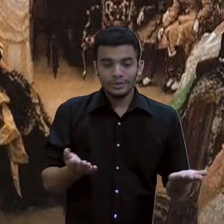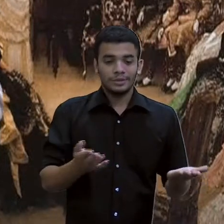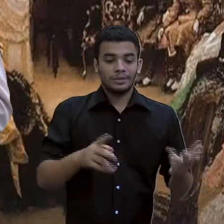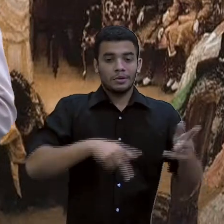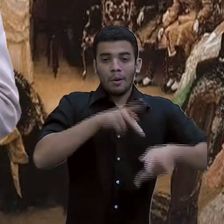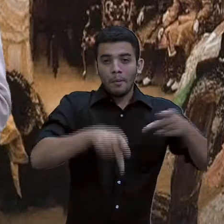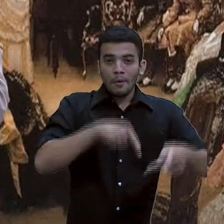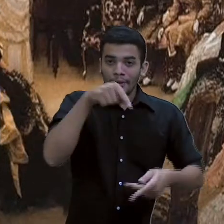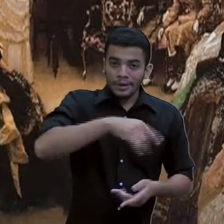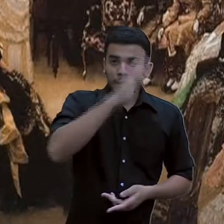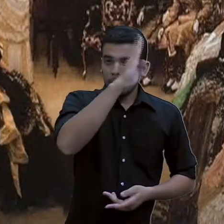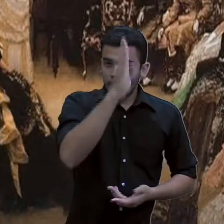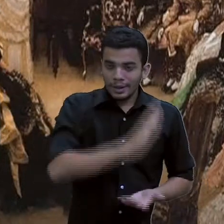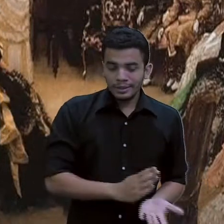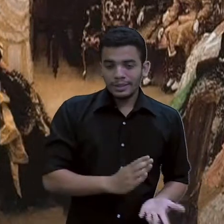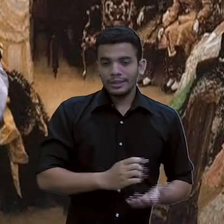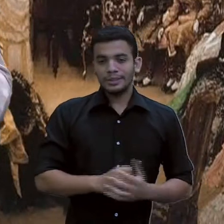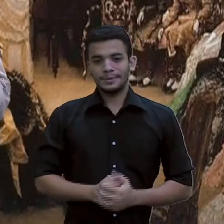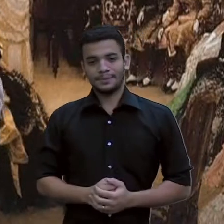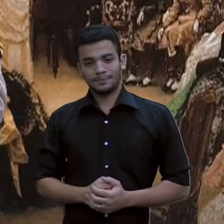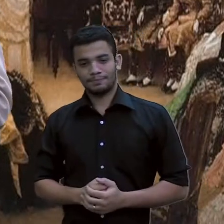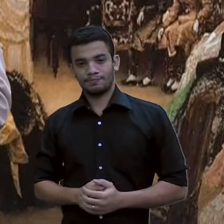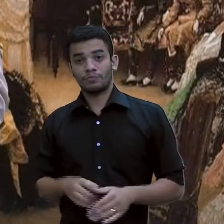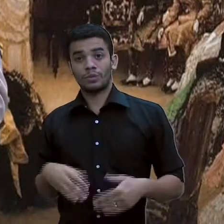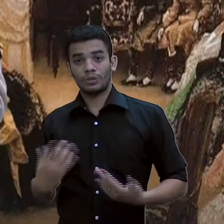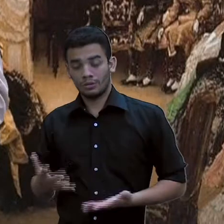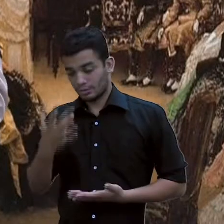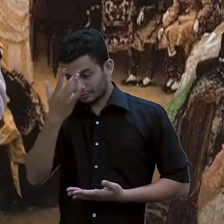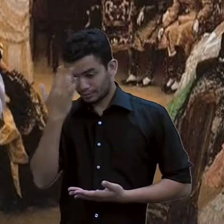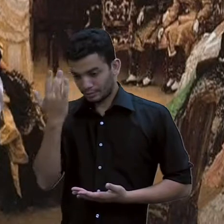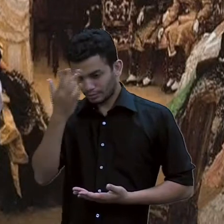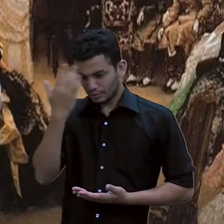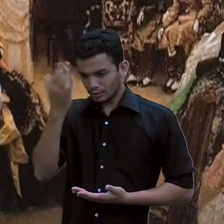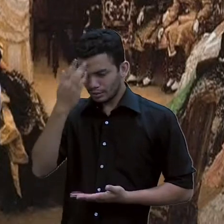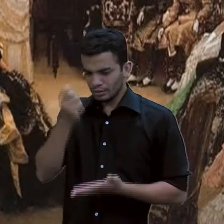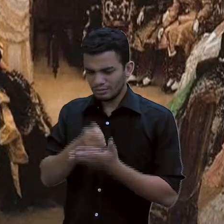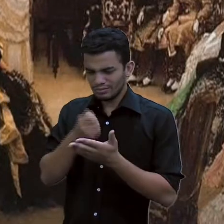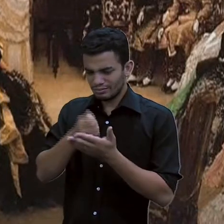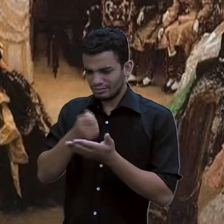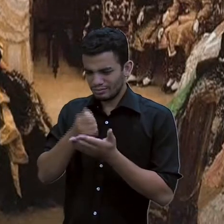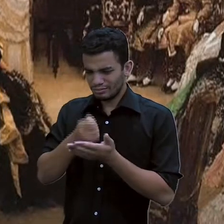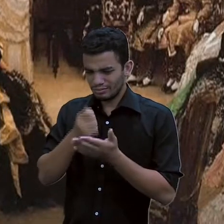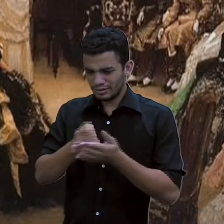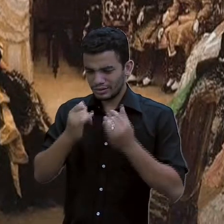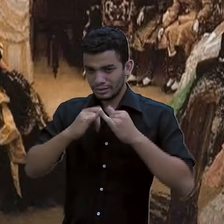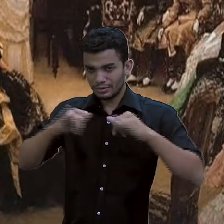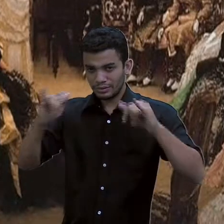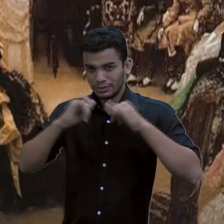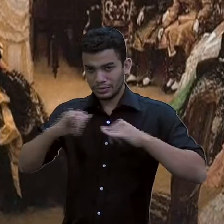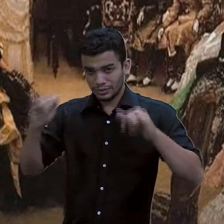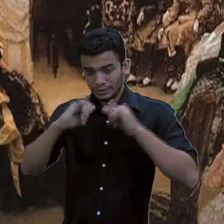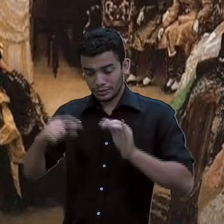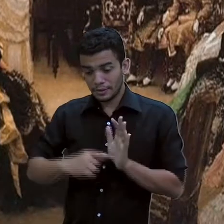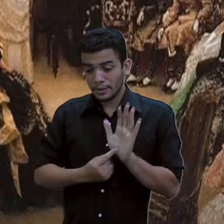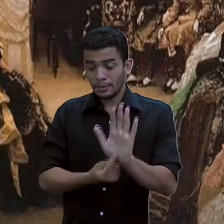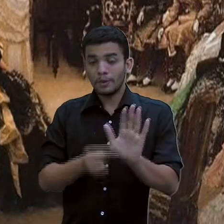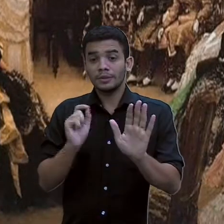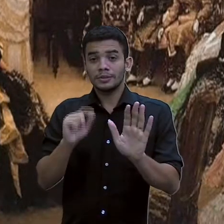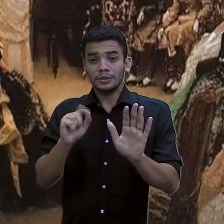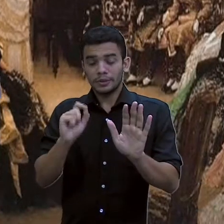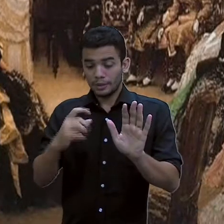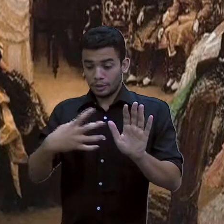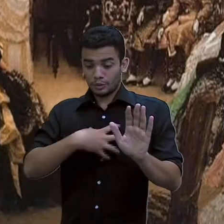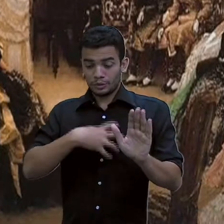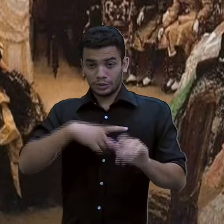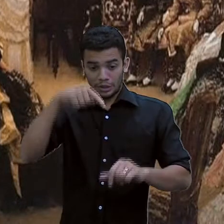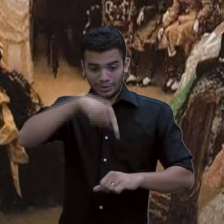que essa proximidade foi o que diferenciou a sociedade colonial brasileira das outras